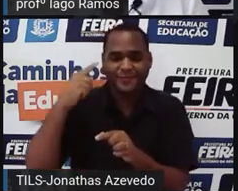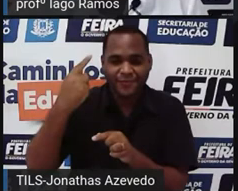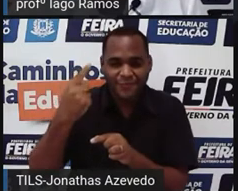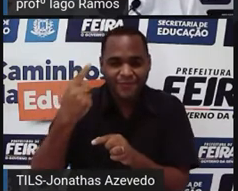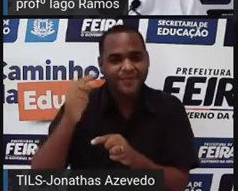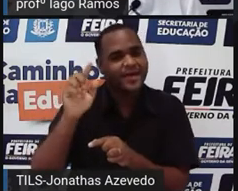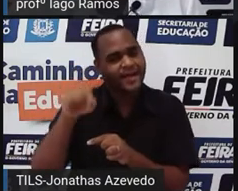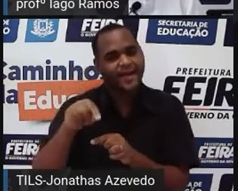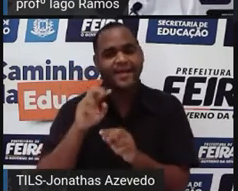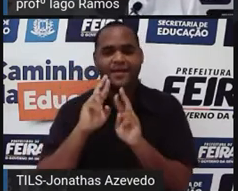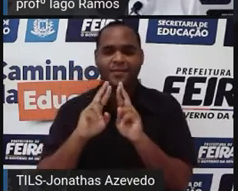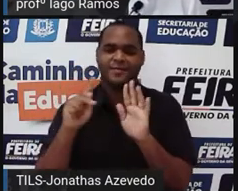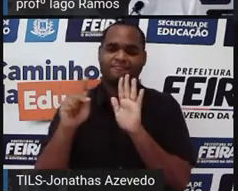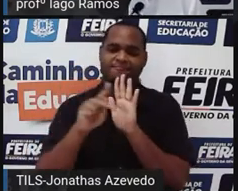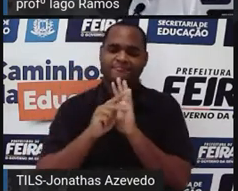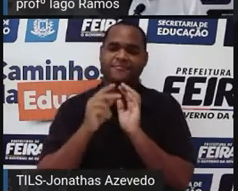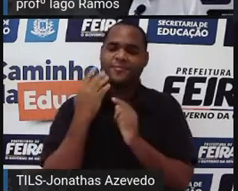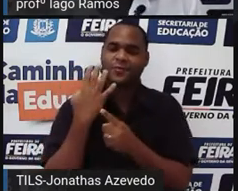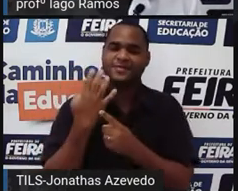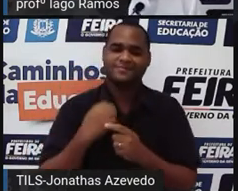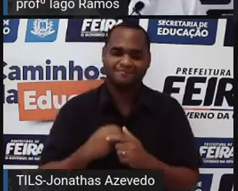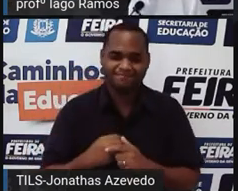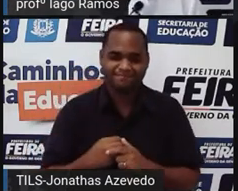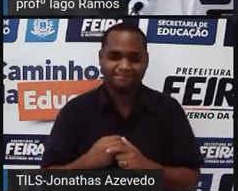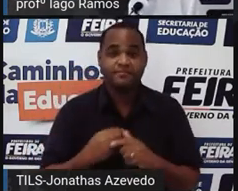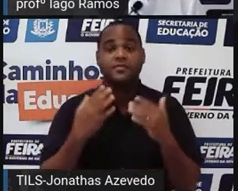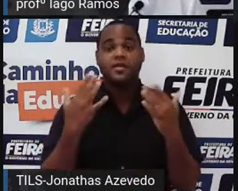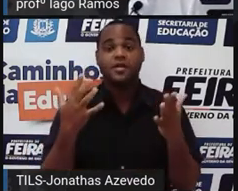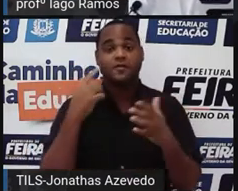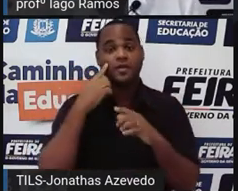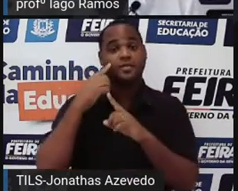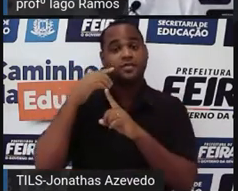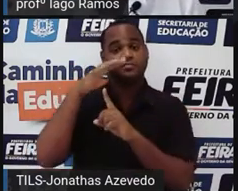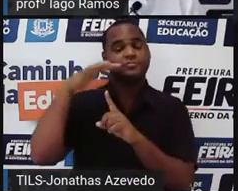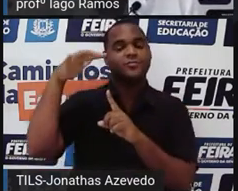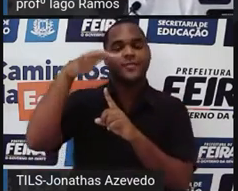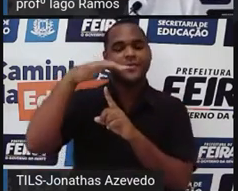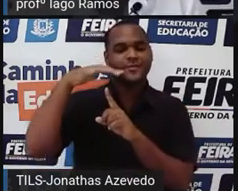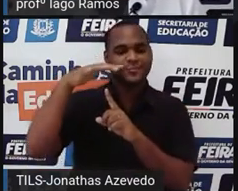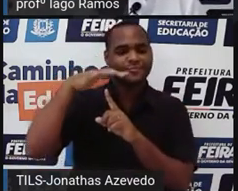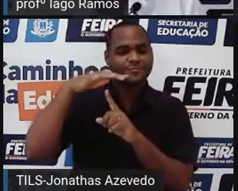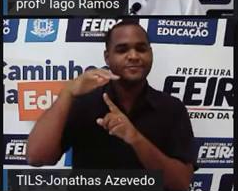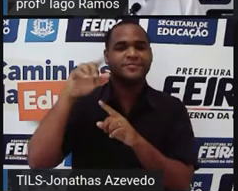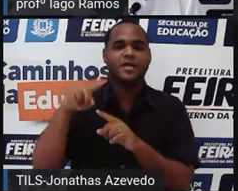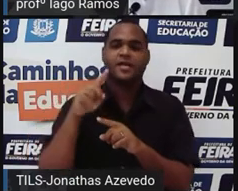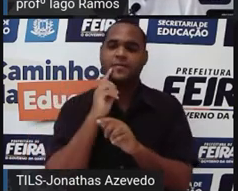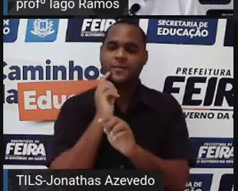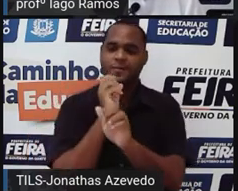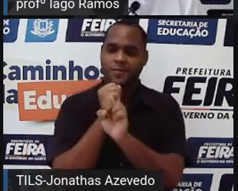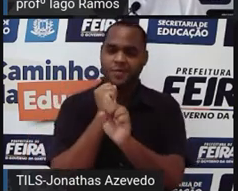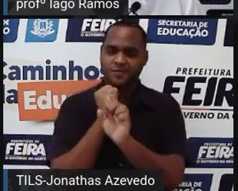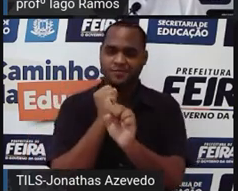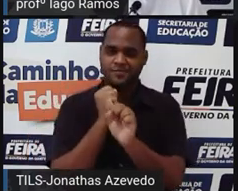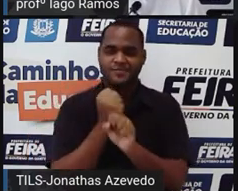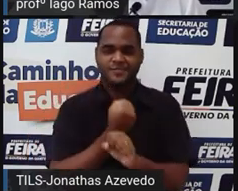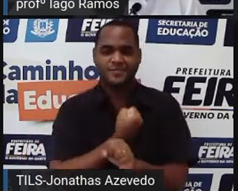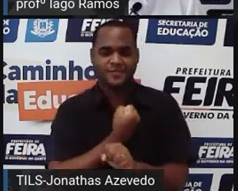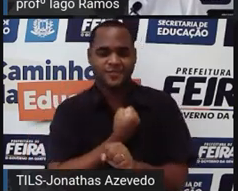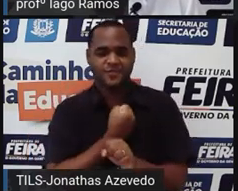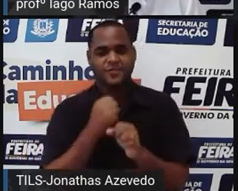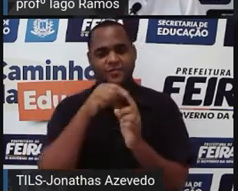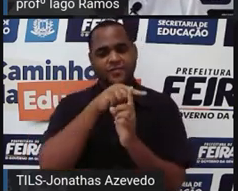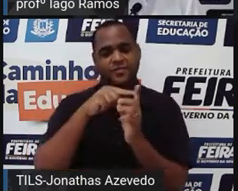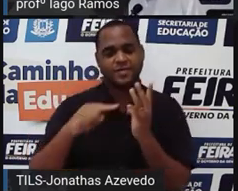próprio 4. Então, ali em cima, nos expoentes, a gente vai somar esses três numerozinhos. Então, menos